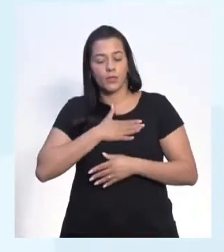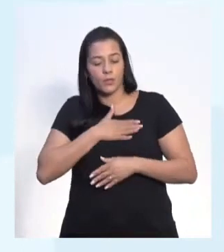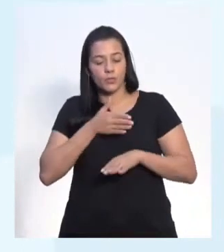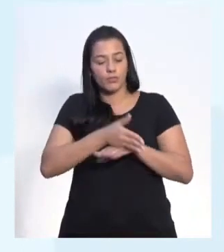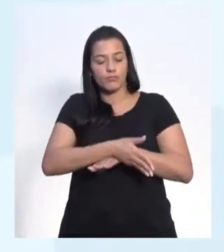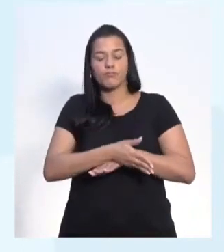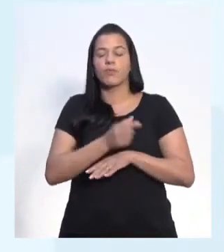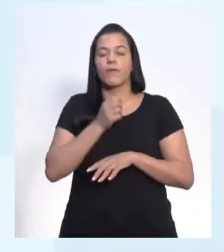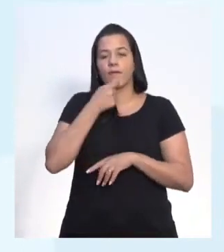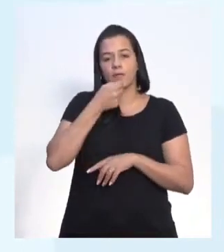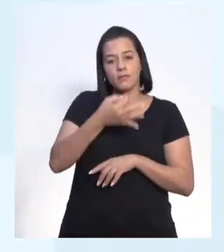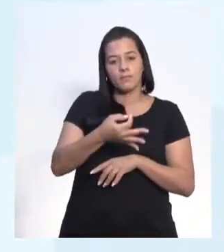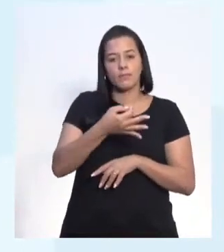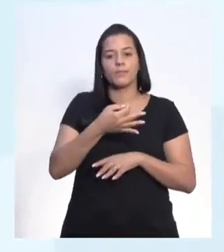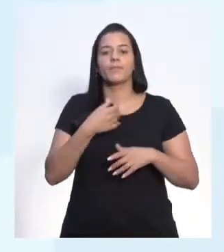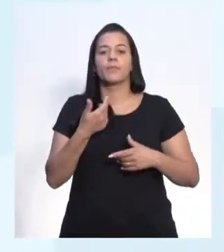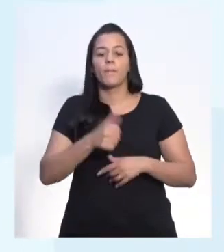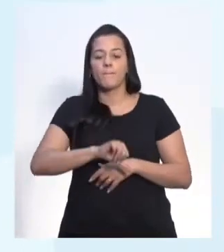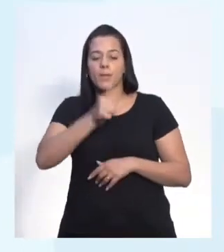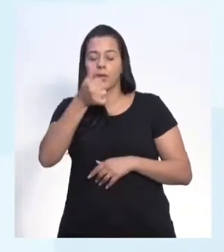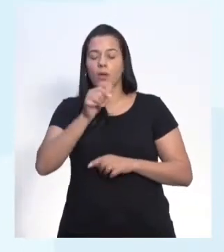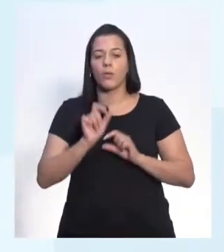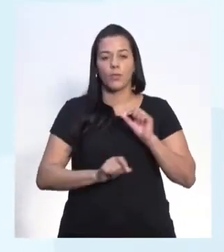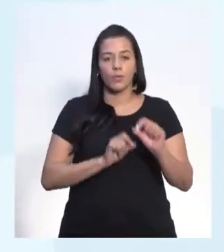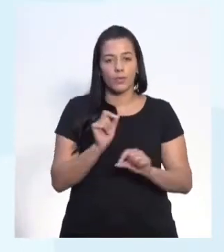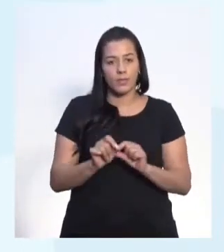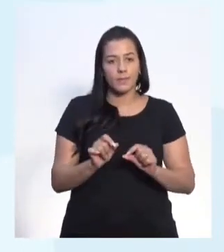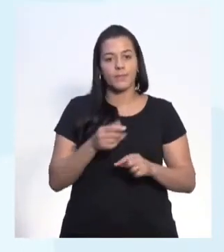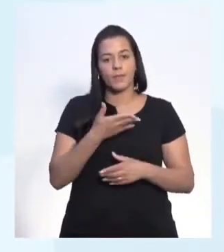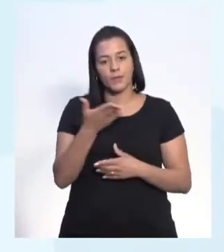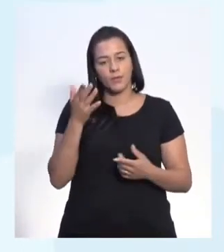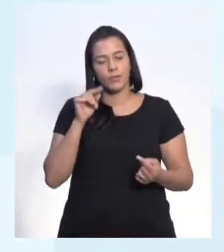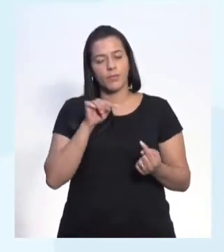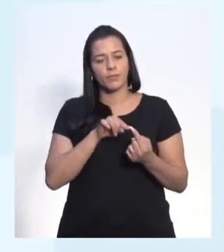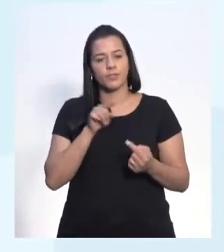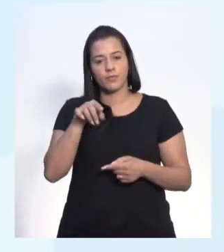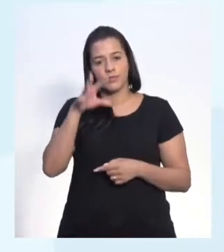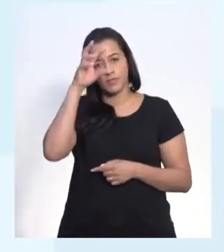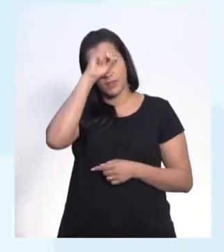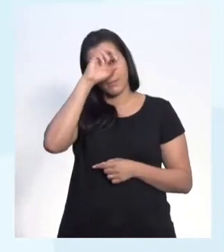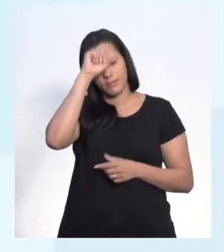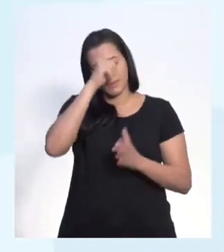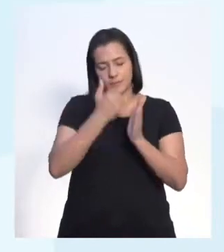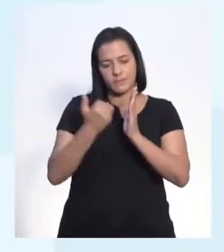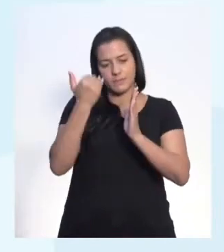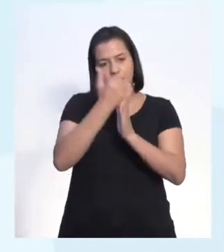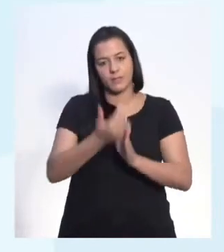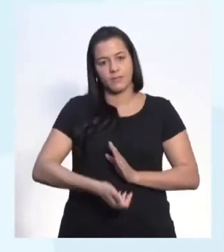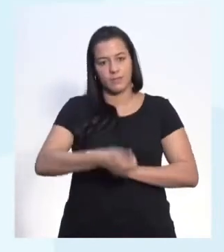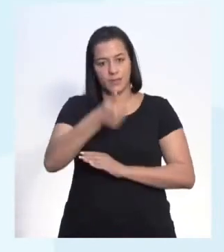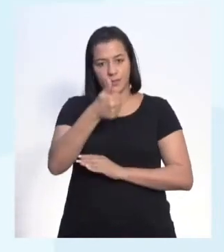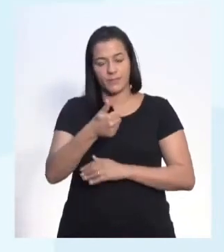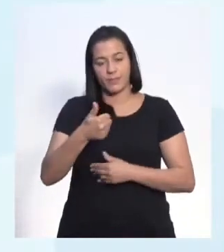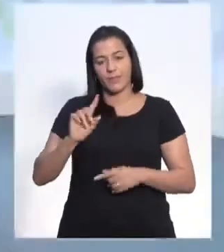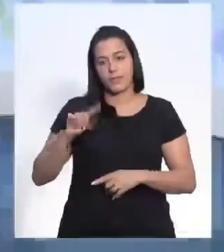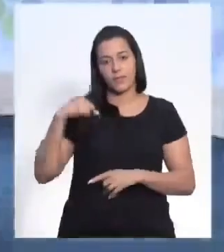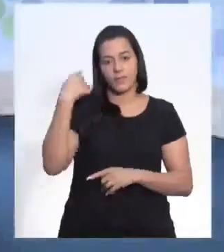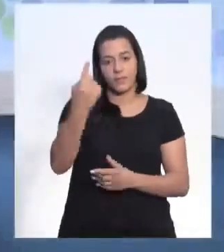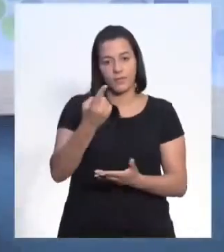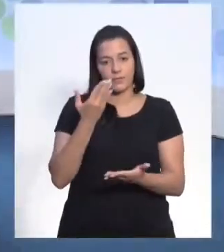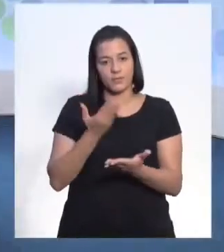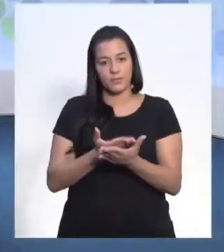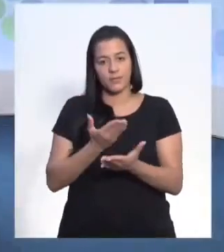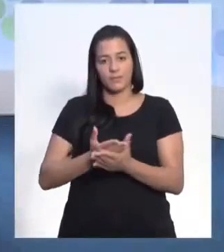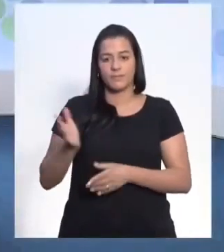gostou, se não gostou, o que precisa melhorar. O nosso objetivo é que você aprenda sempre mais e melhor. E a gente se vê na